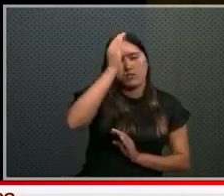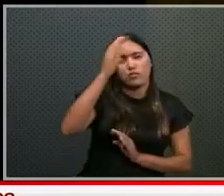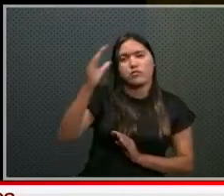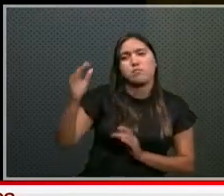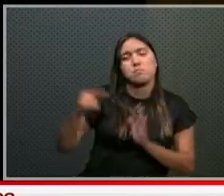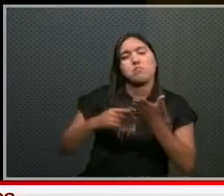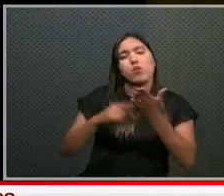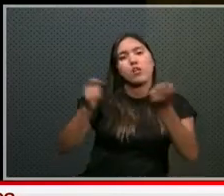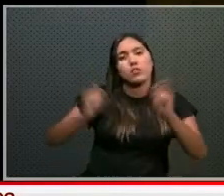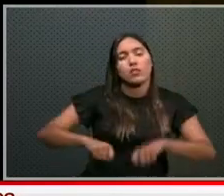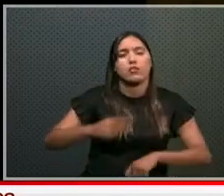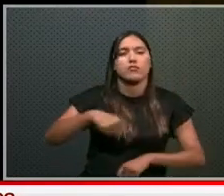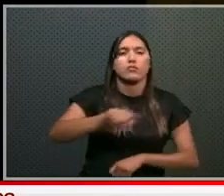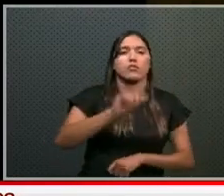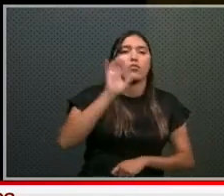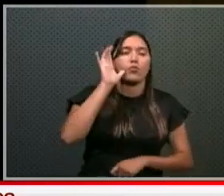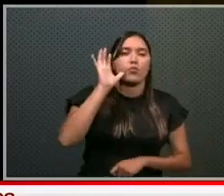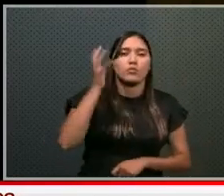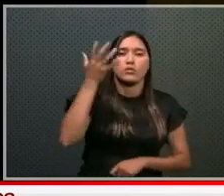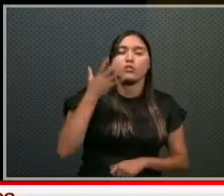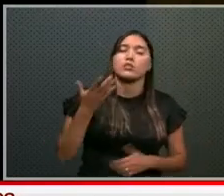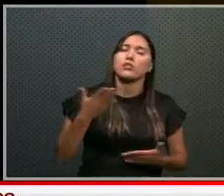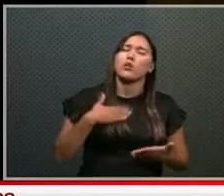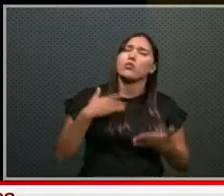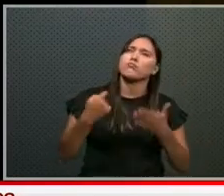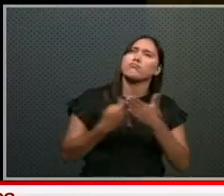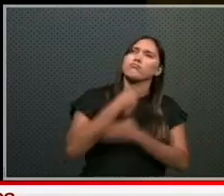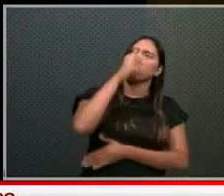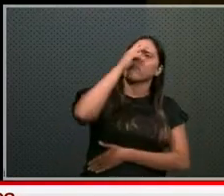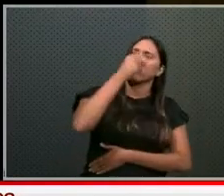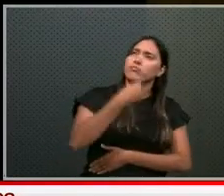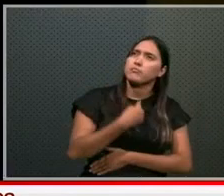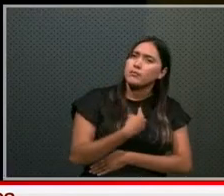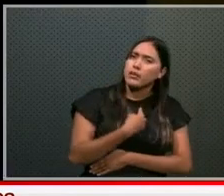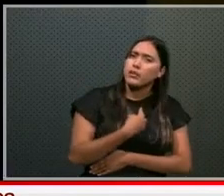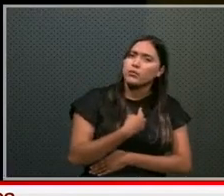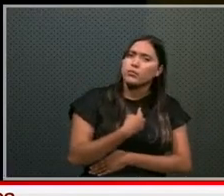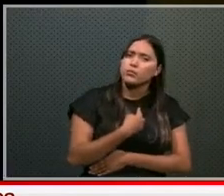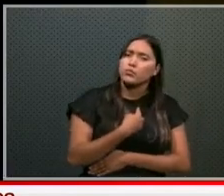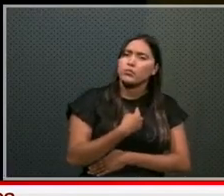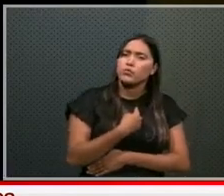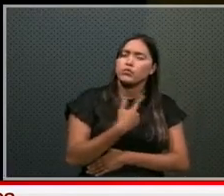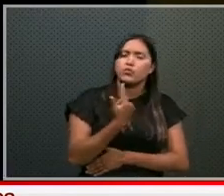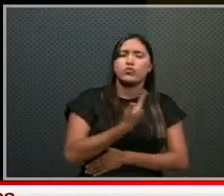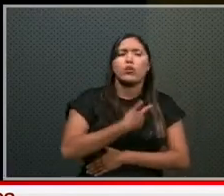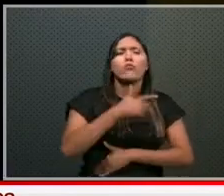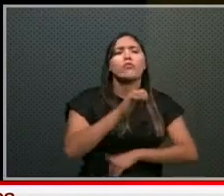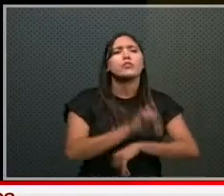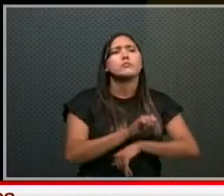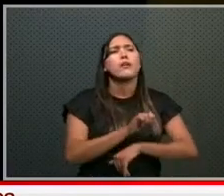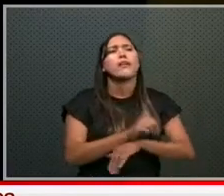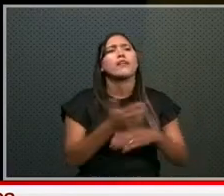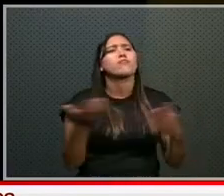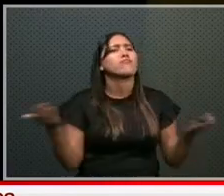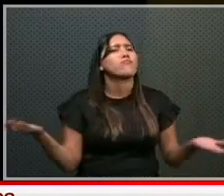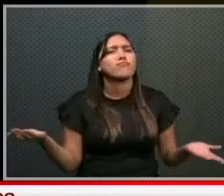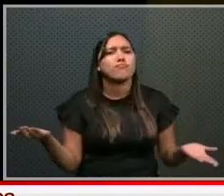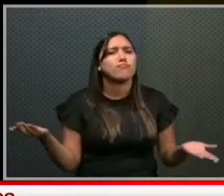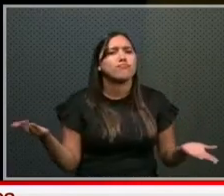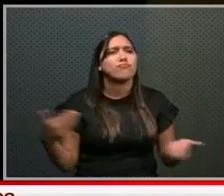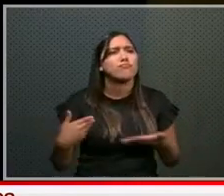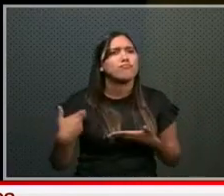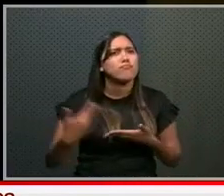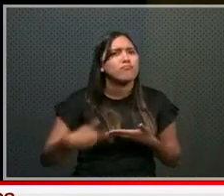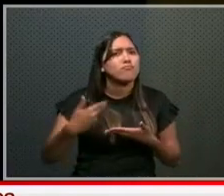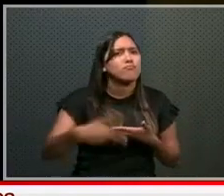capaz e aí eu fico a me perguntar até onde vamos esperar Será que nós vamos